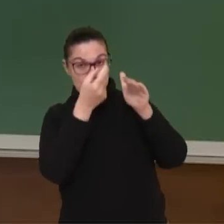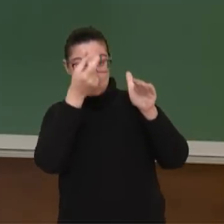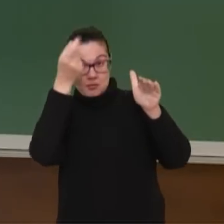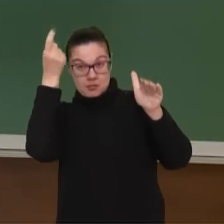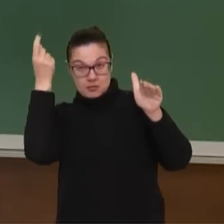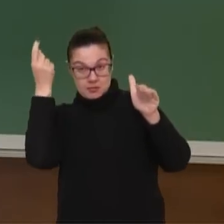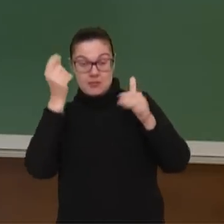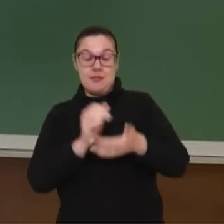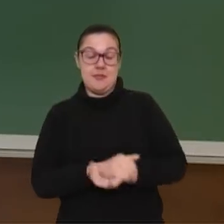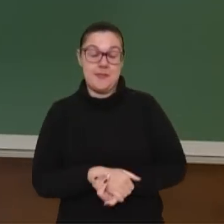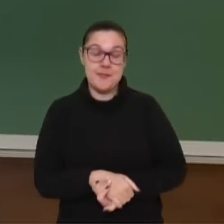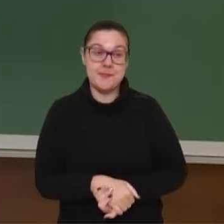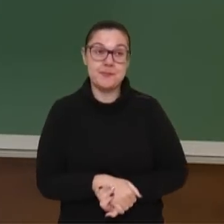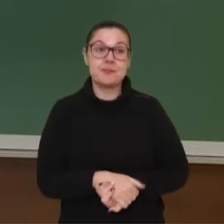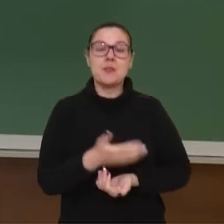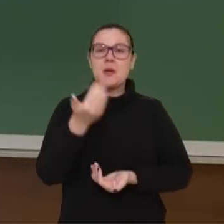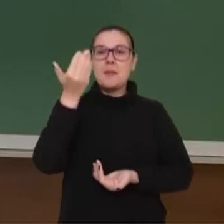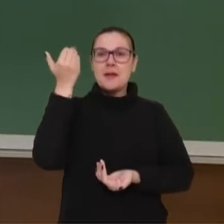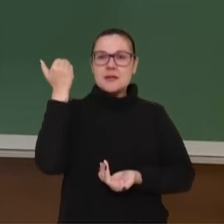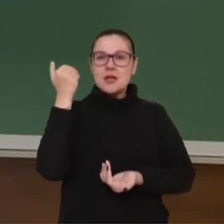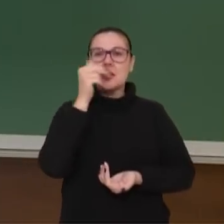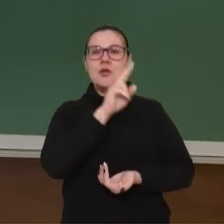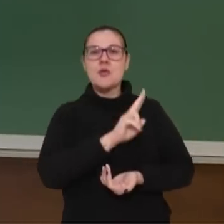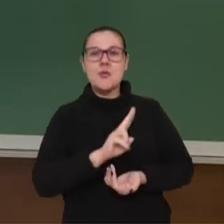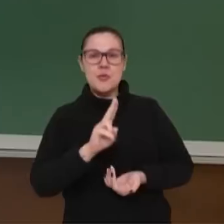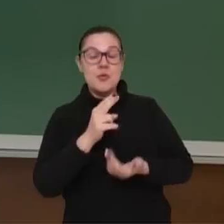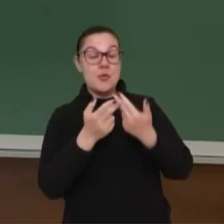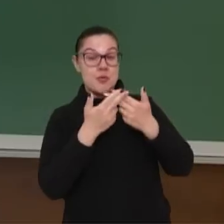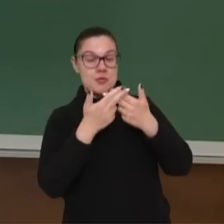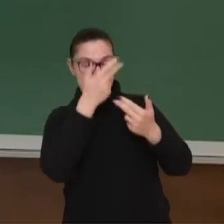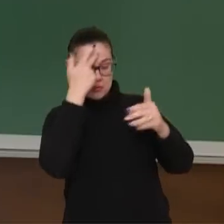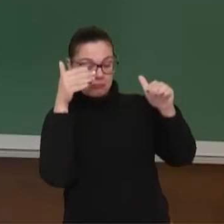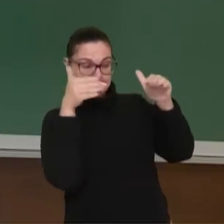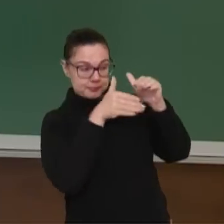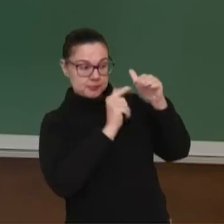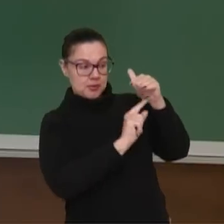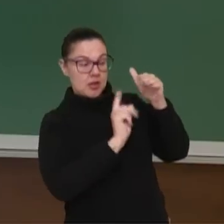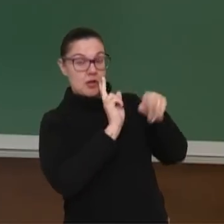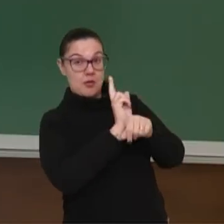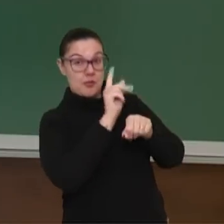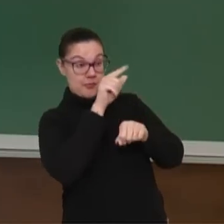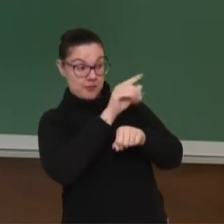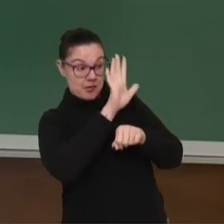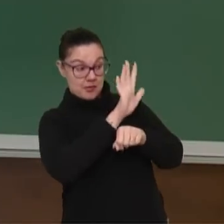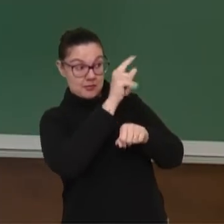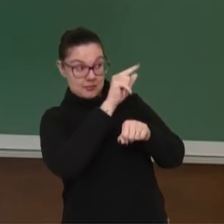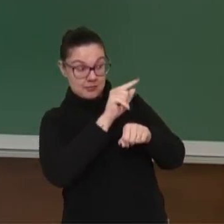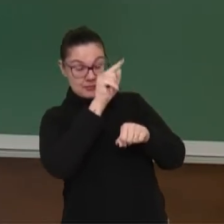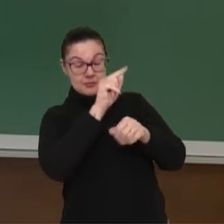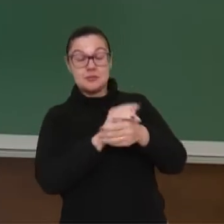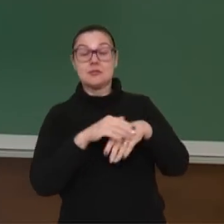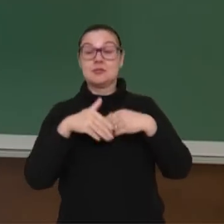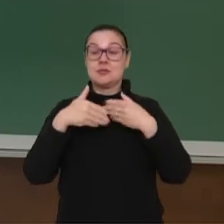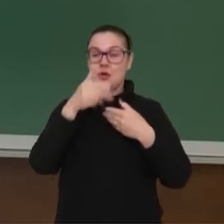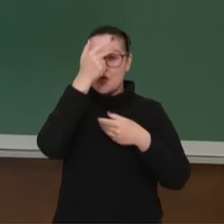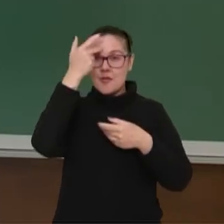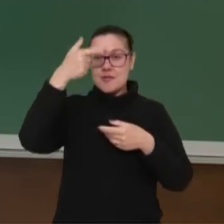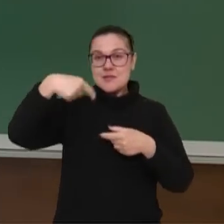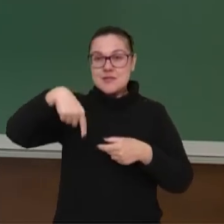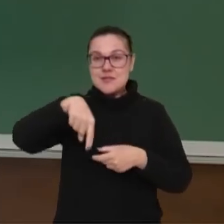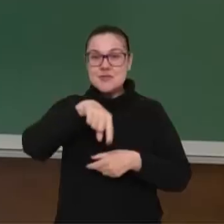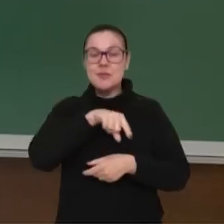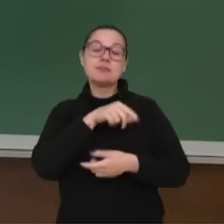são locais onde o tempo conseguiu manter esses desenhos visíveis, que os seres